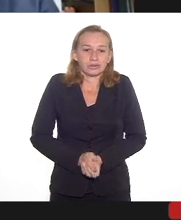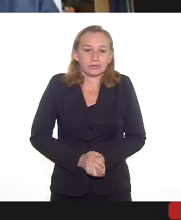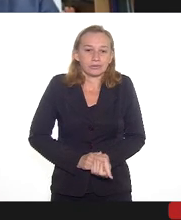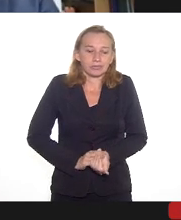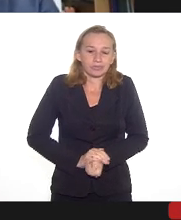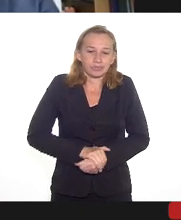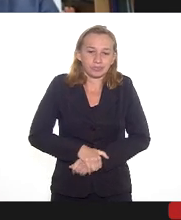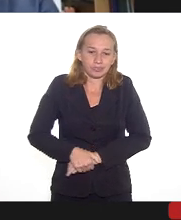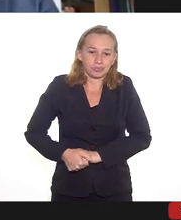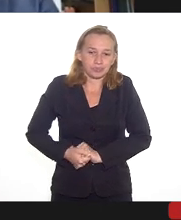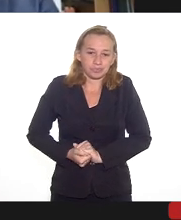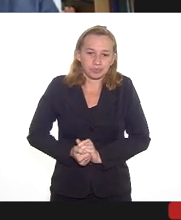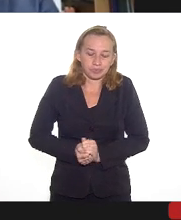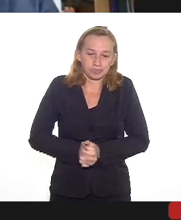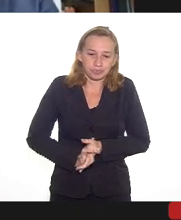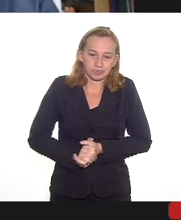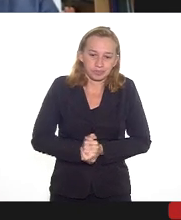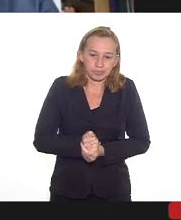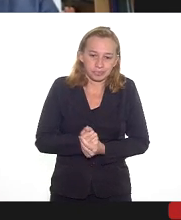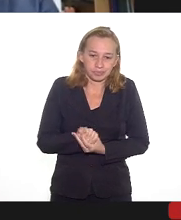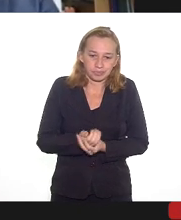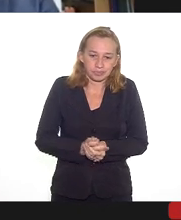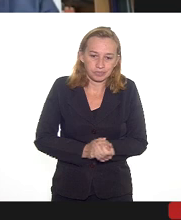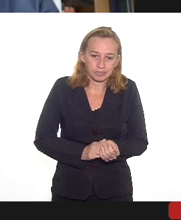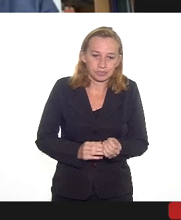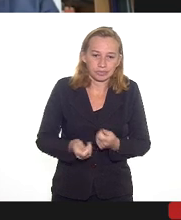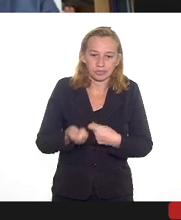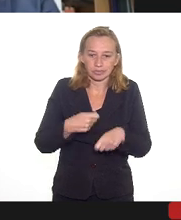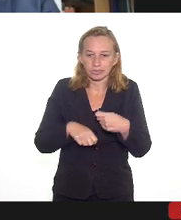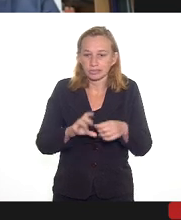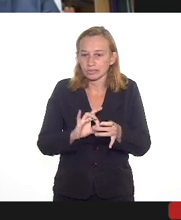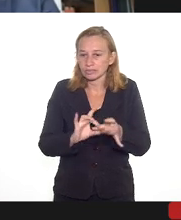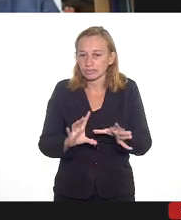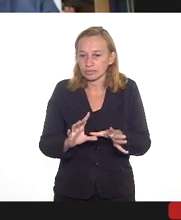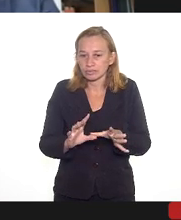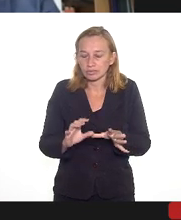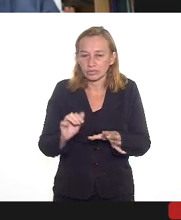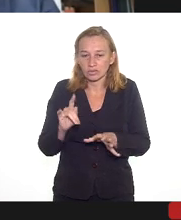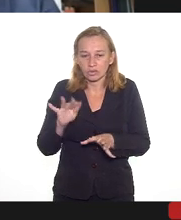Oi, por favor, administrador, que libere aí o Flávio para poder fazer a apresentação.